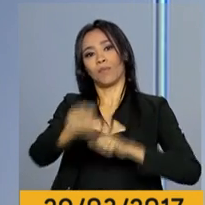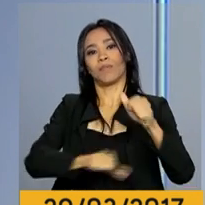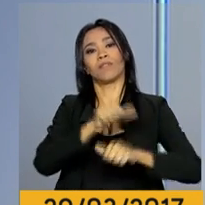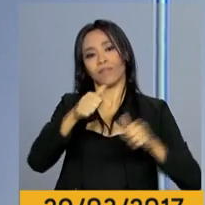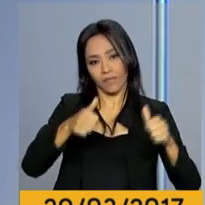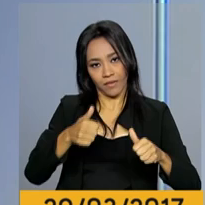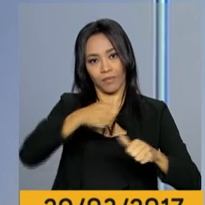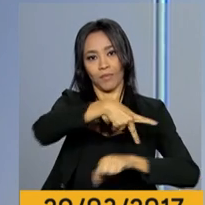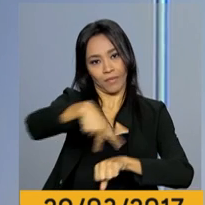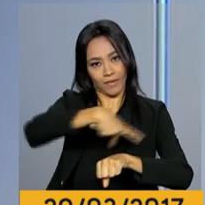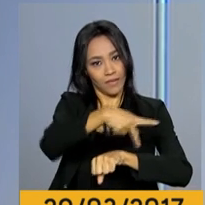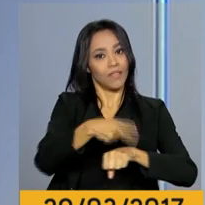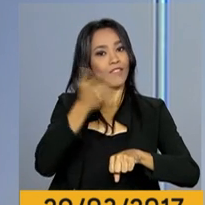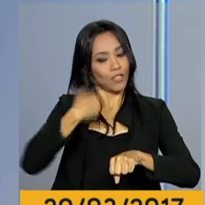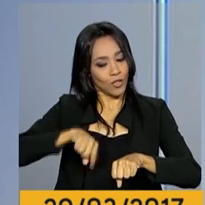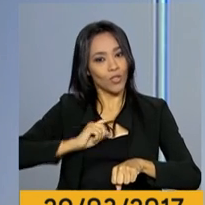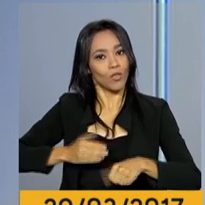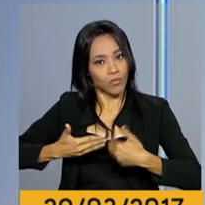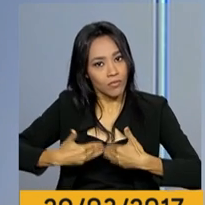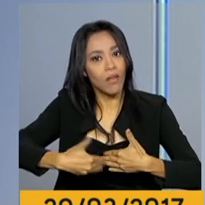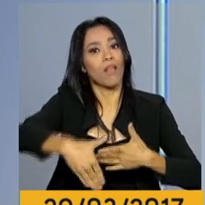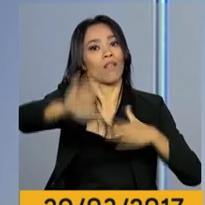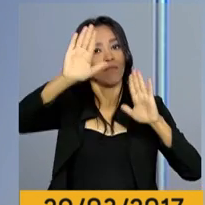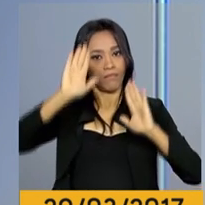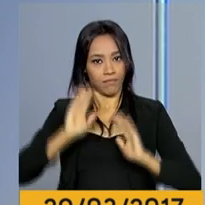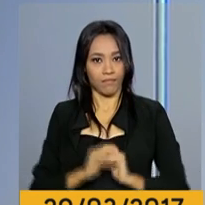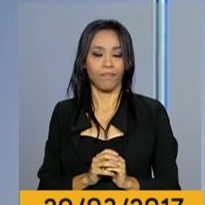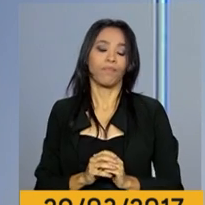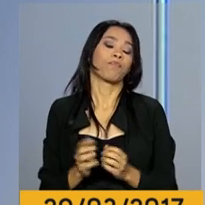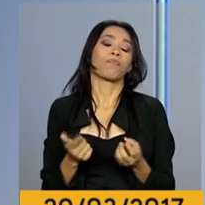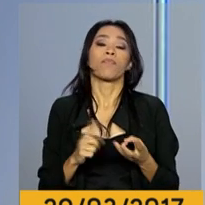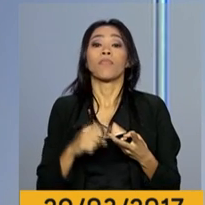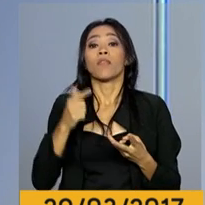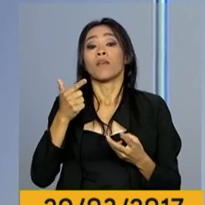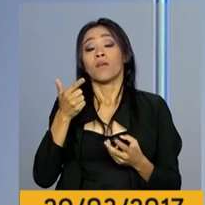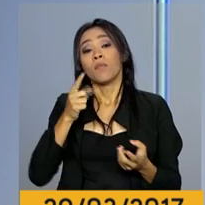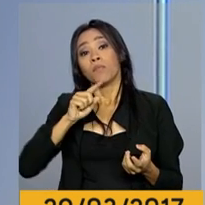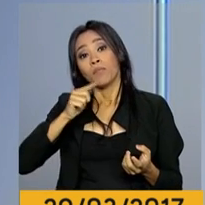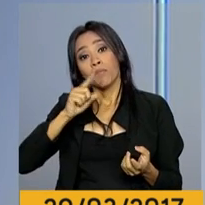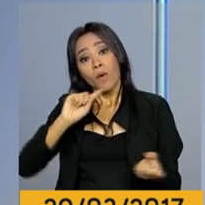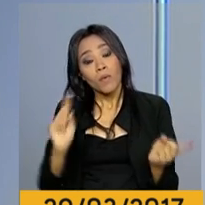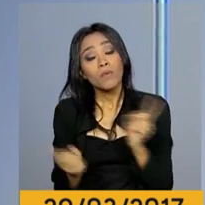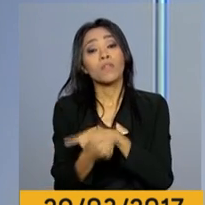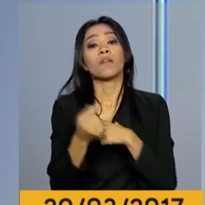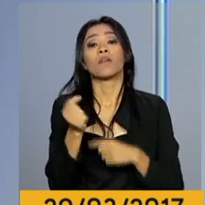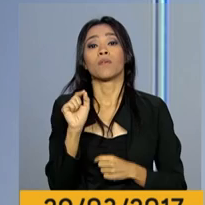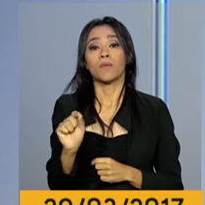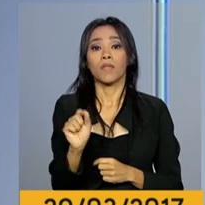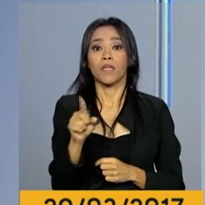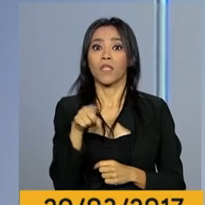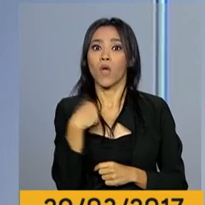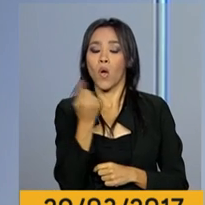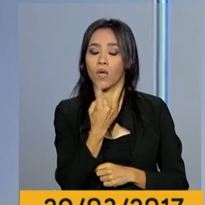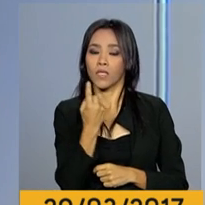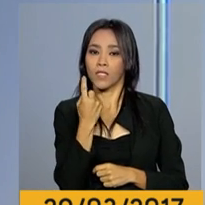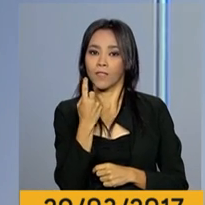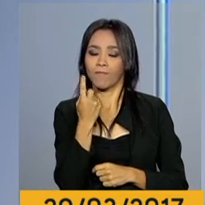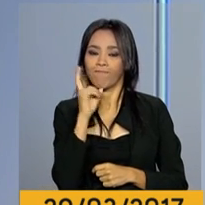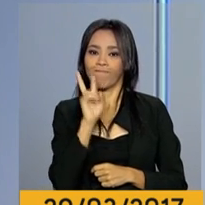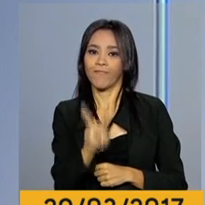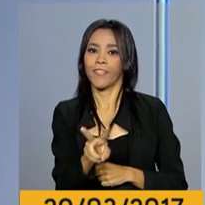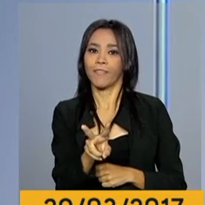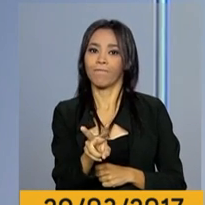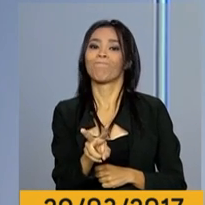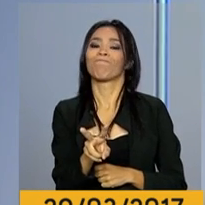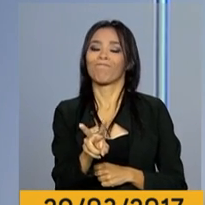nós estamos levando adiante por outro lado nós temos a questão da reforma